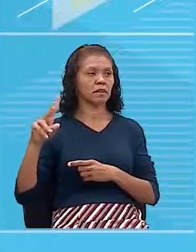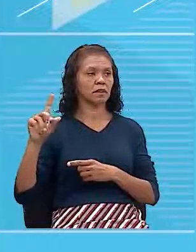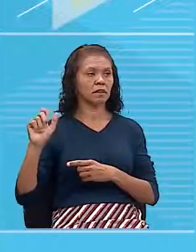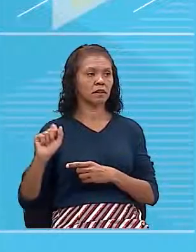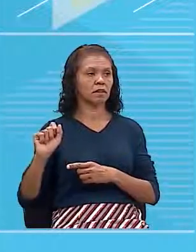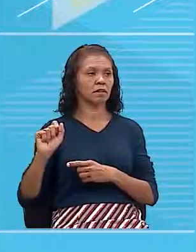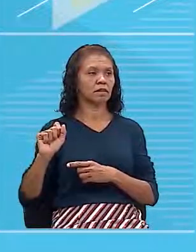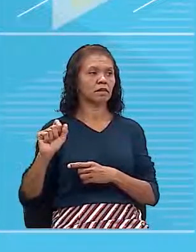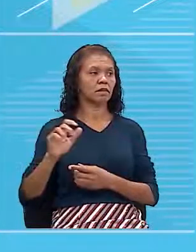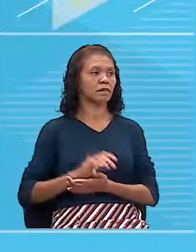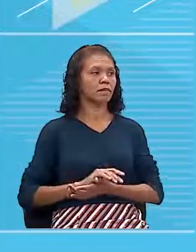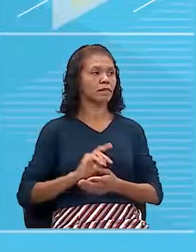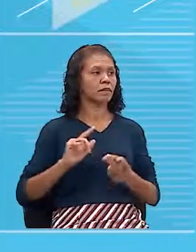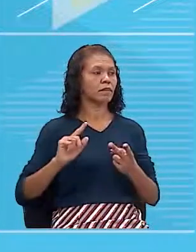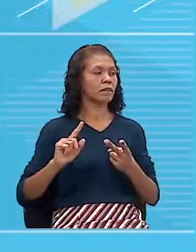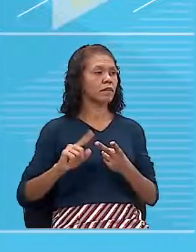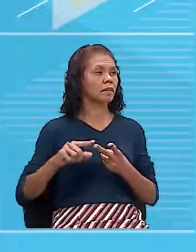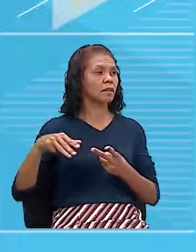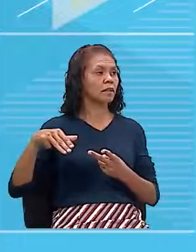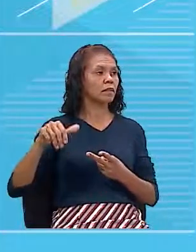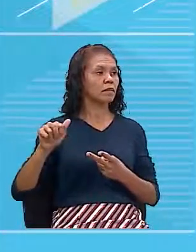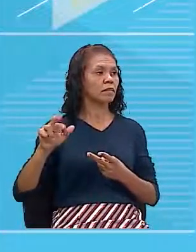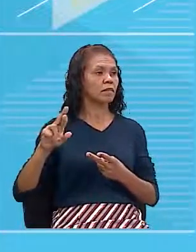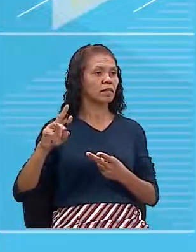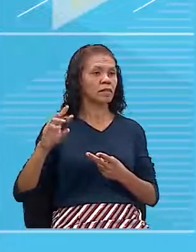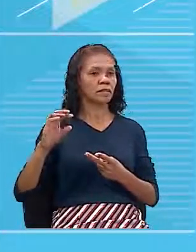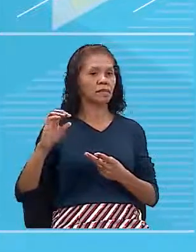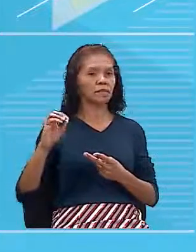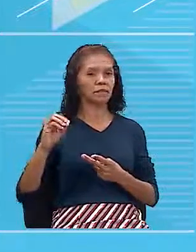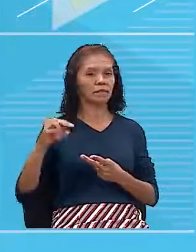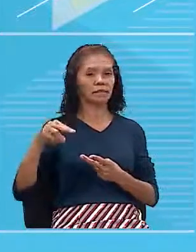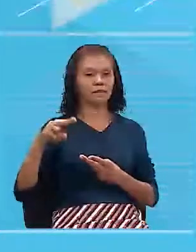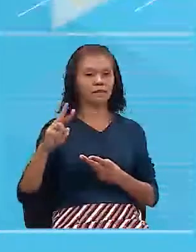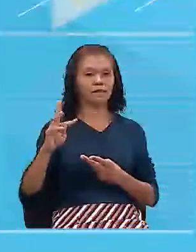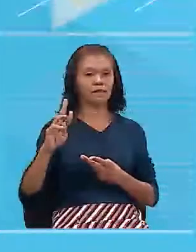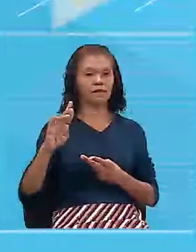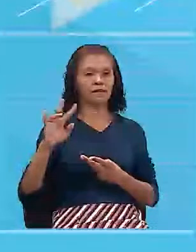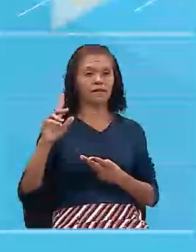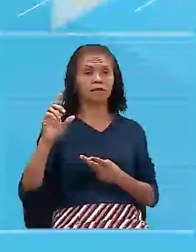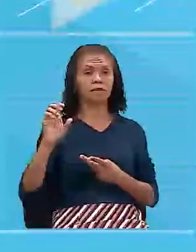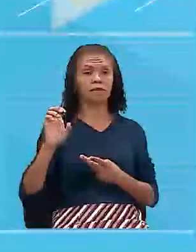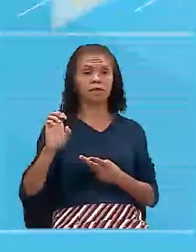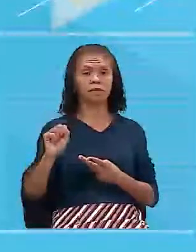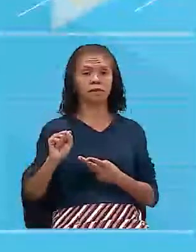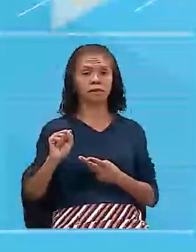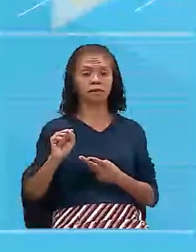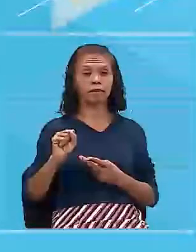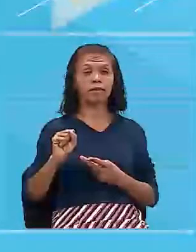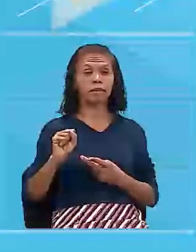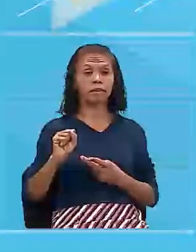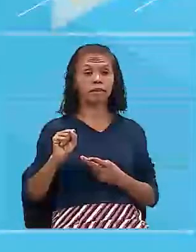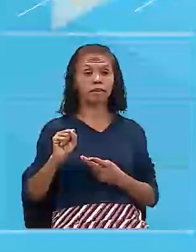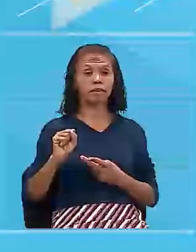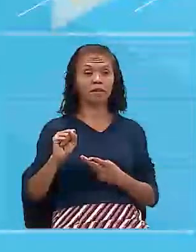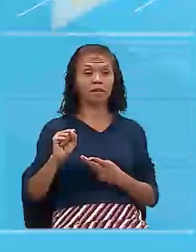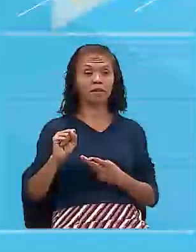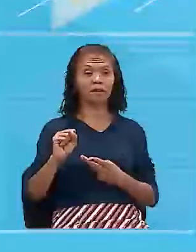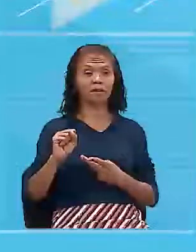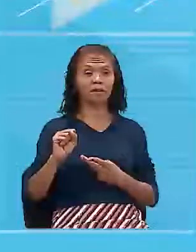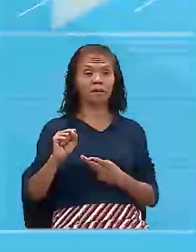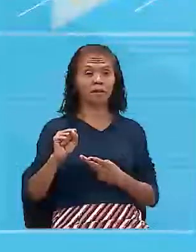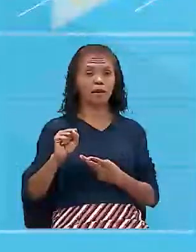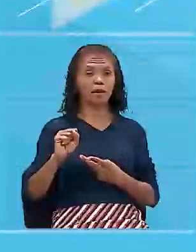um talento com esses print por favor e vamos seguir o baile eu quero que vocês entendam